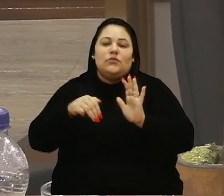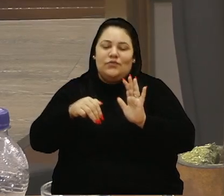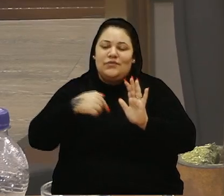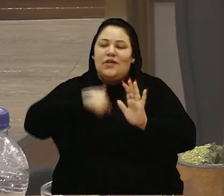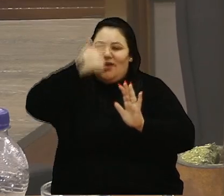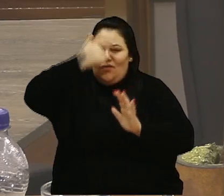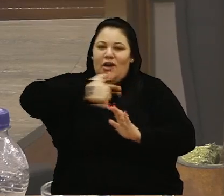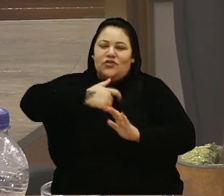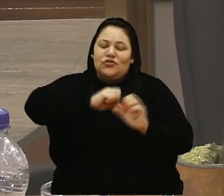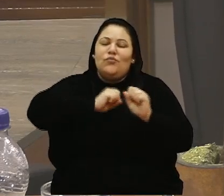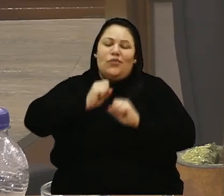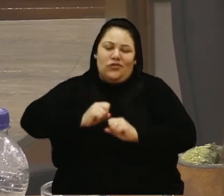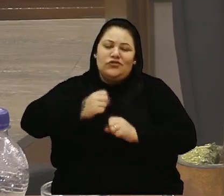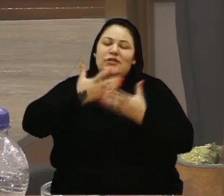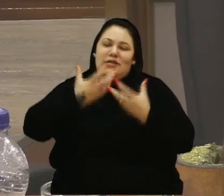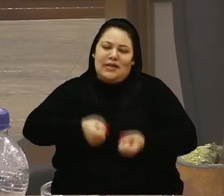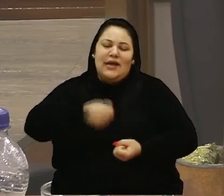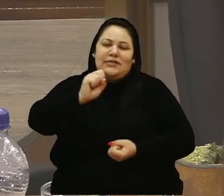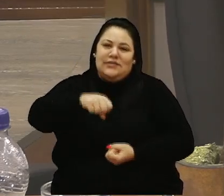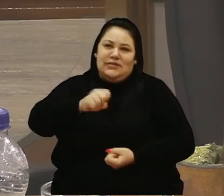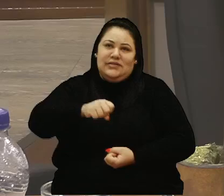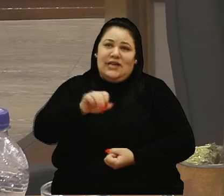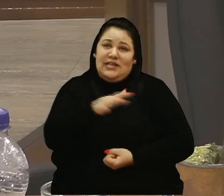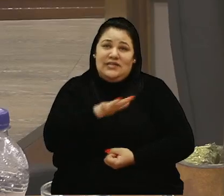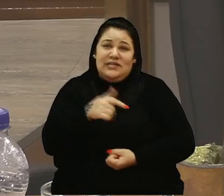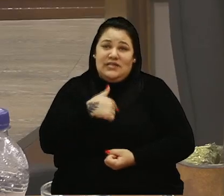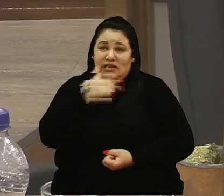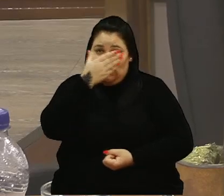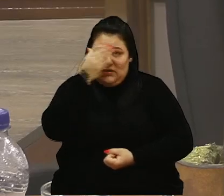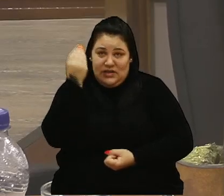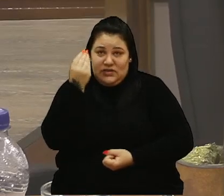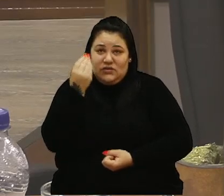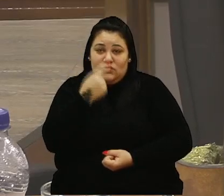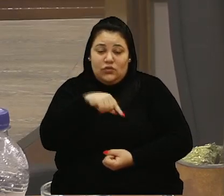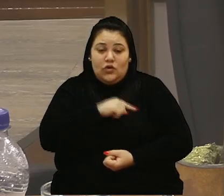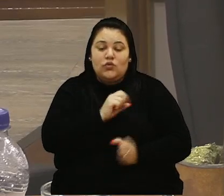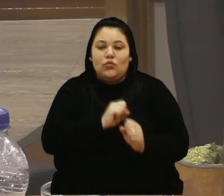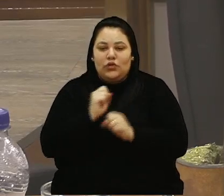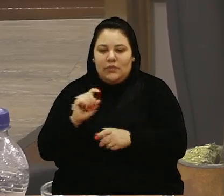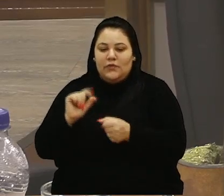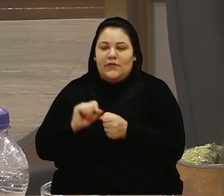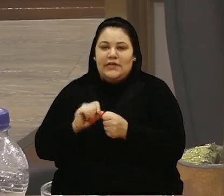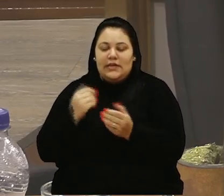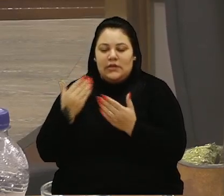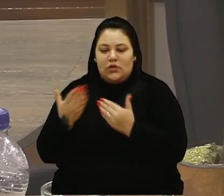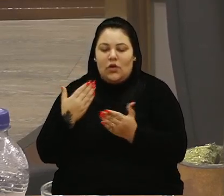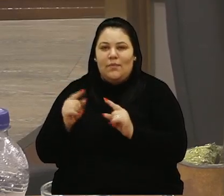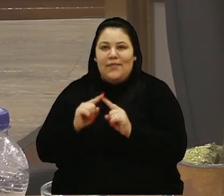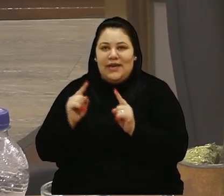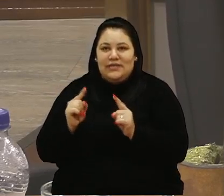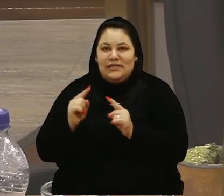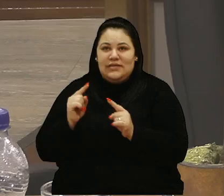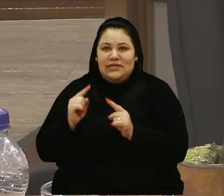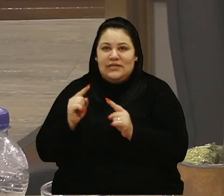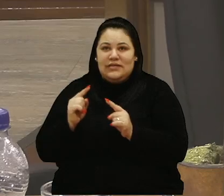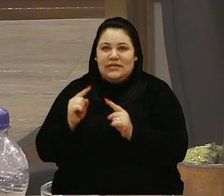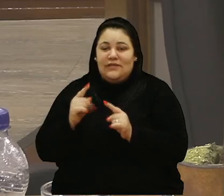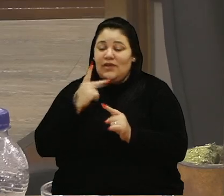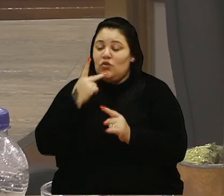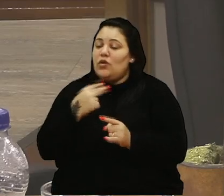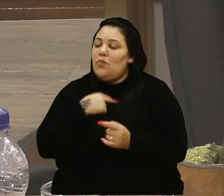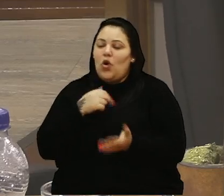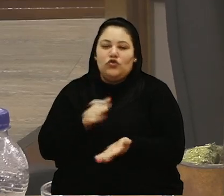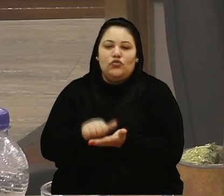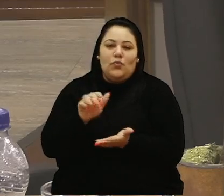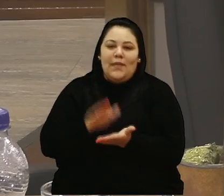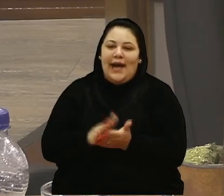está num compromisso, tá? Alguma coisa eu acabo esquecendo. Então, de repente, a gente pode fazer essa conversa assim. Mas a questão do parquímetro, eles não podem multar